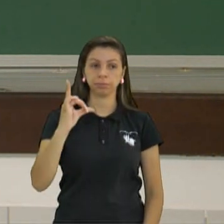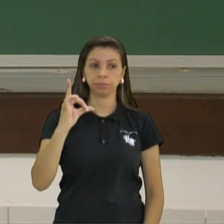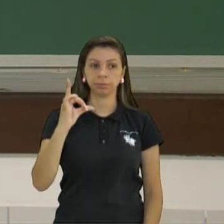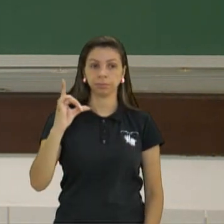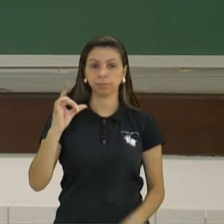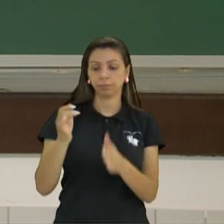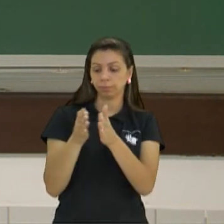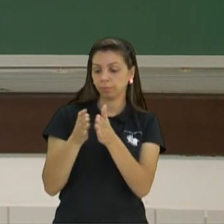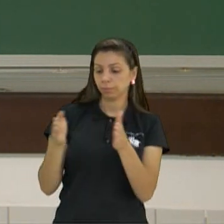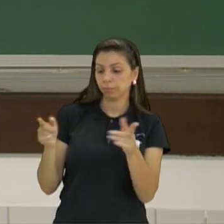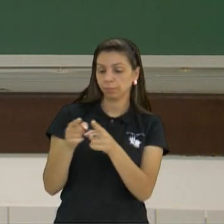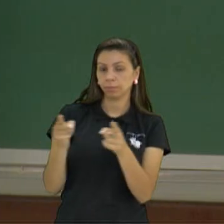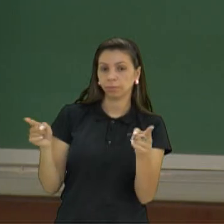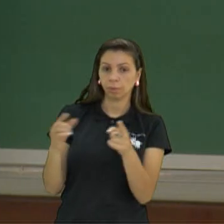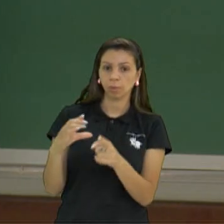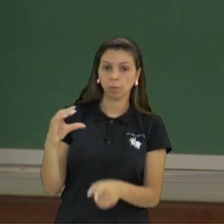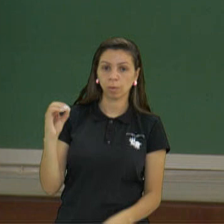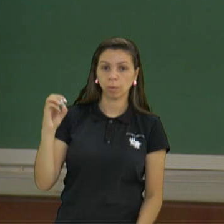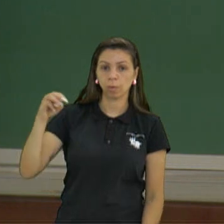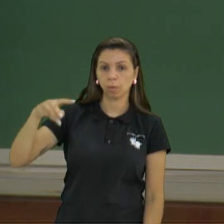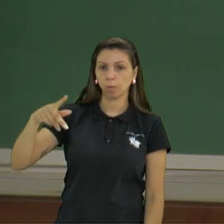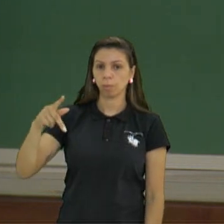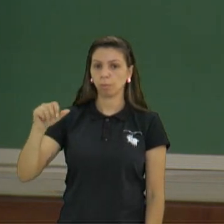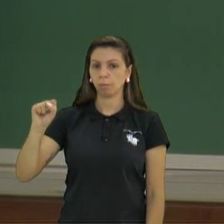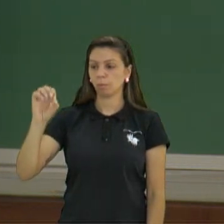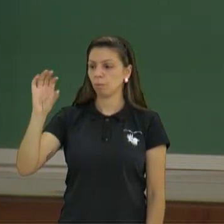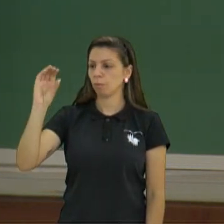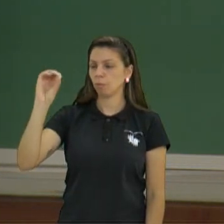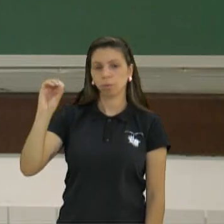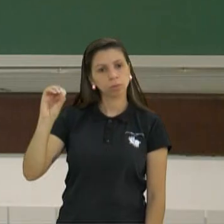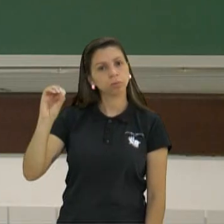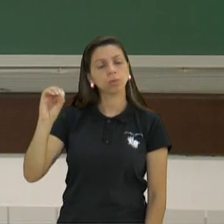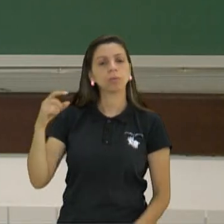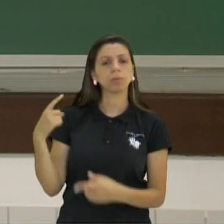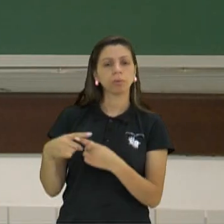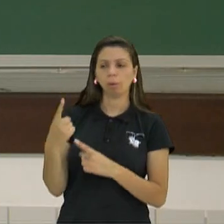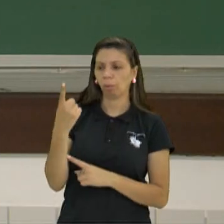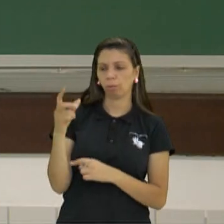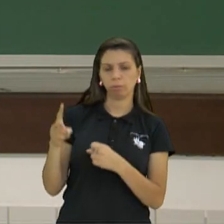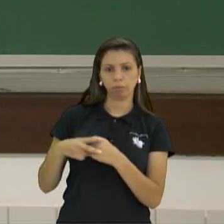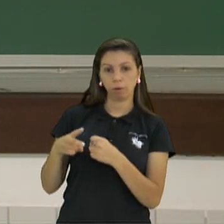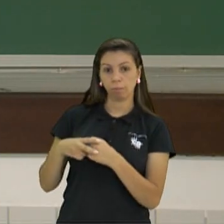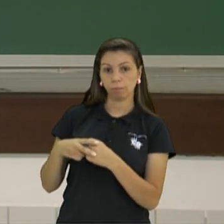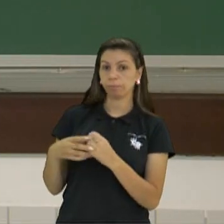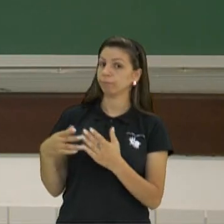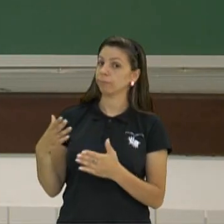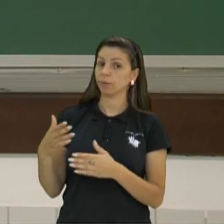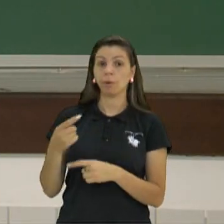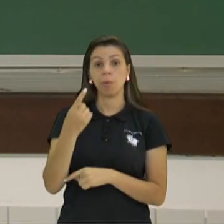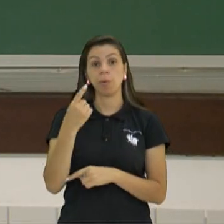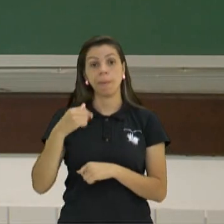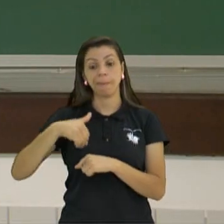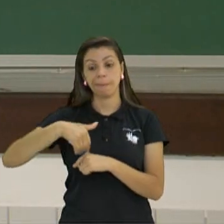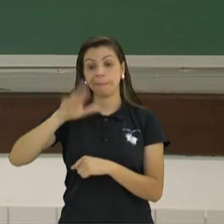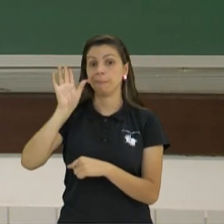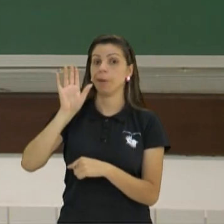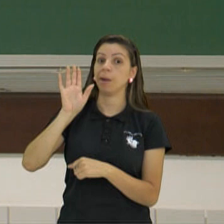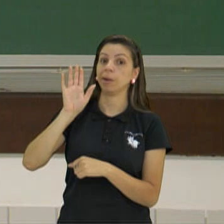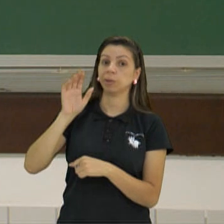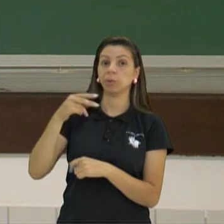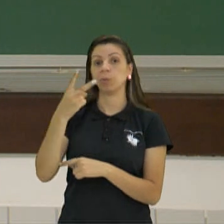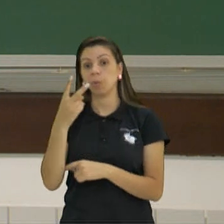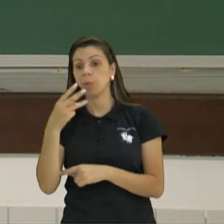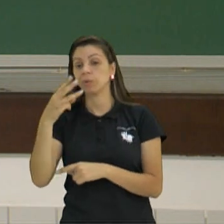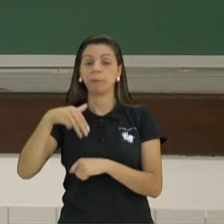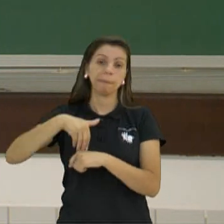Período composto porque tem um verbo? Não, professora, nós sabemos que o período composto tem mais de um verbo ou mais de